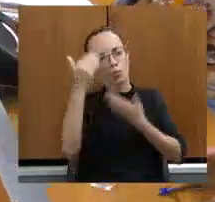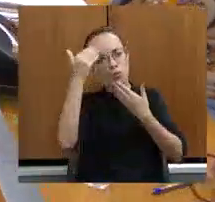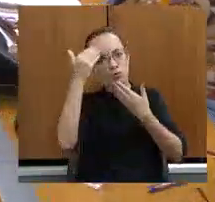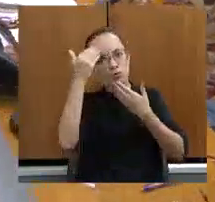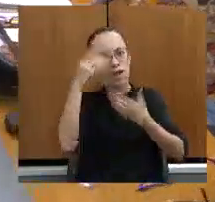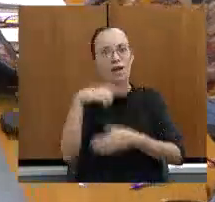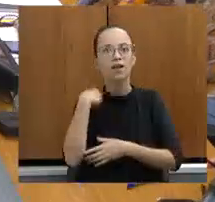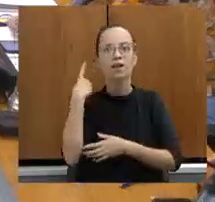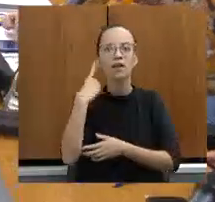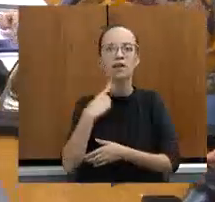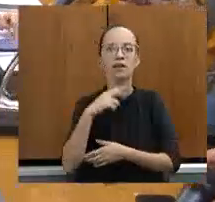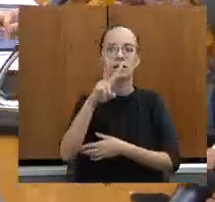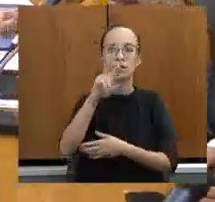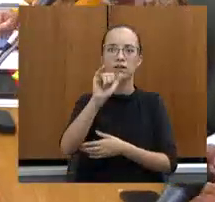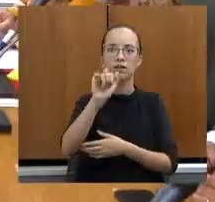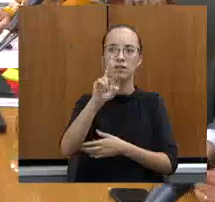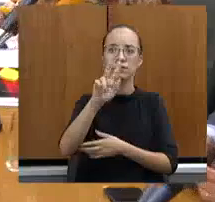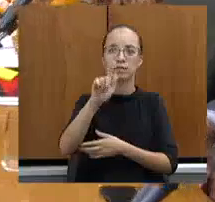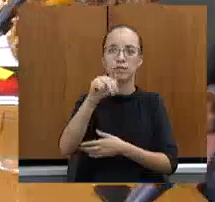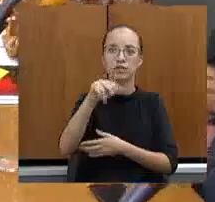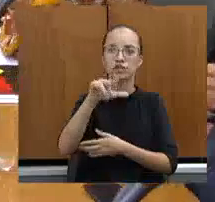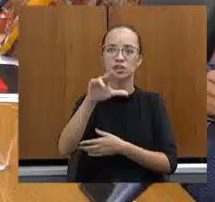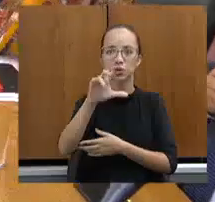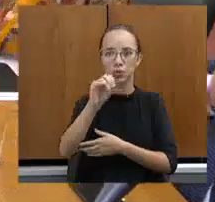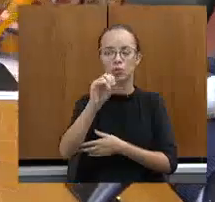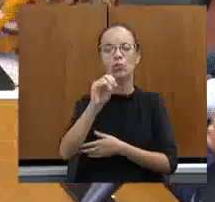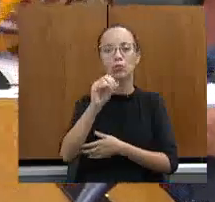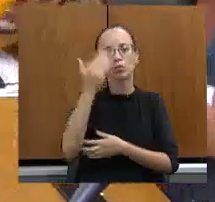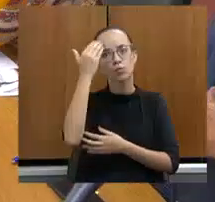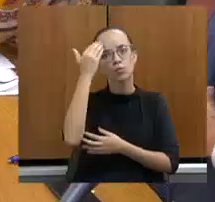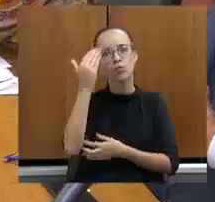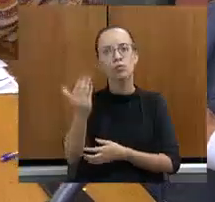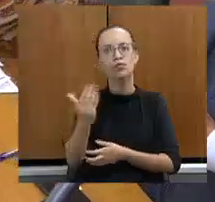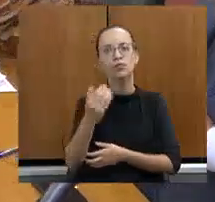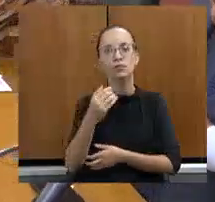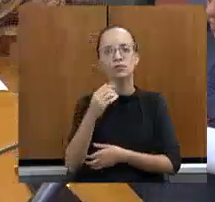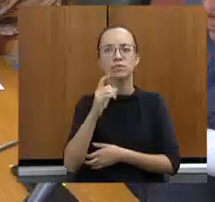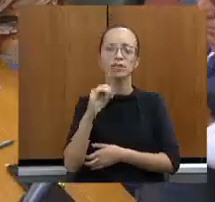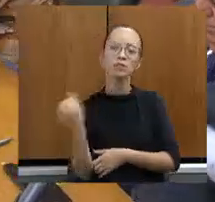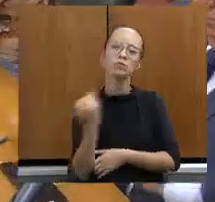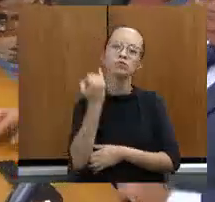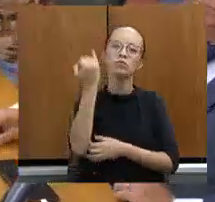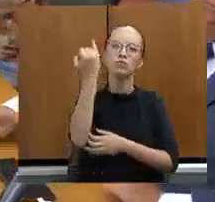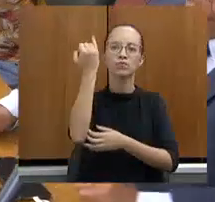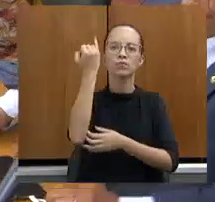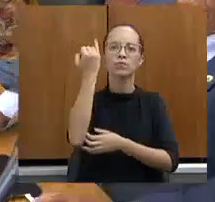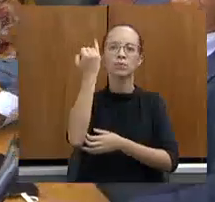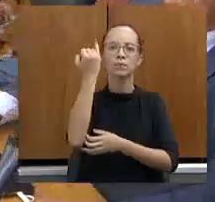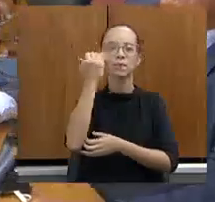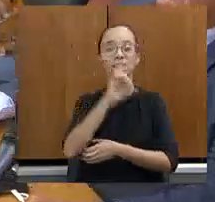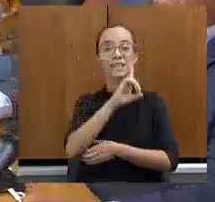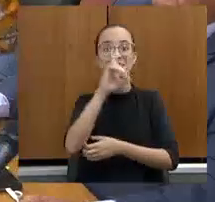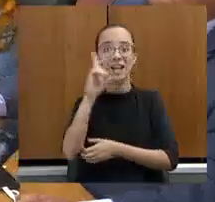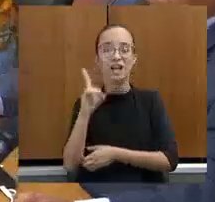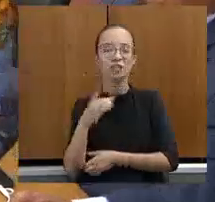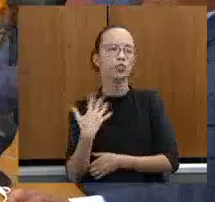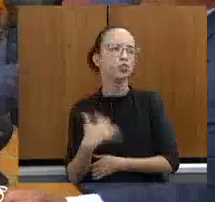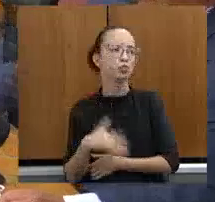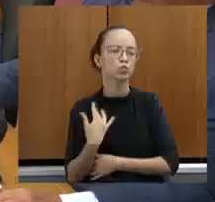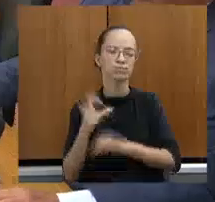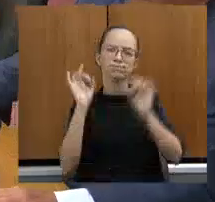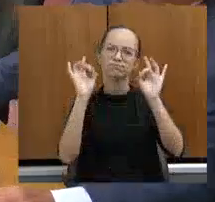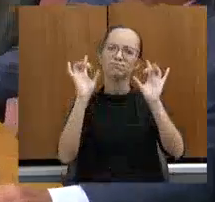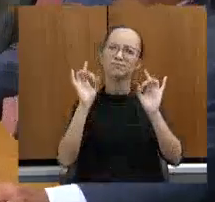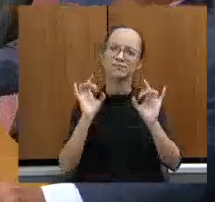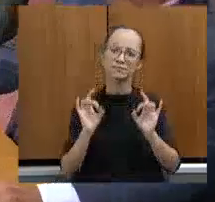ao Deputado Virgílio por me deixar permanecer na presidência e dizer a importância que tem essa data para mim de